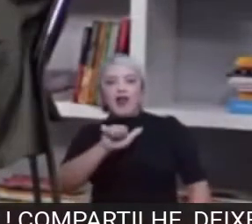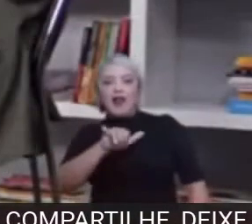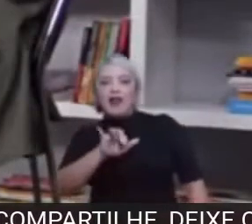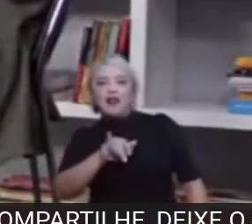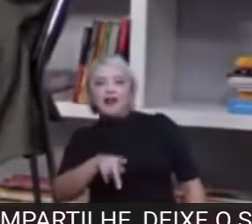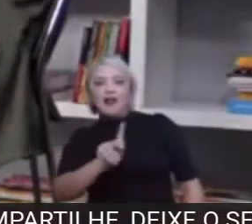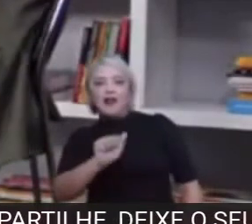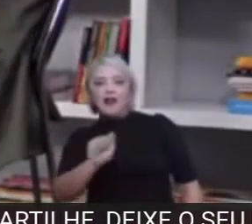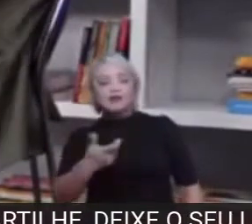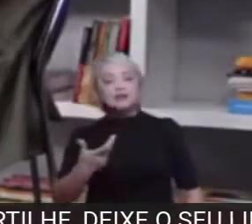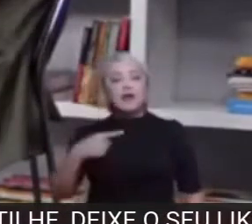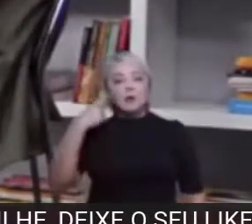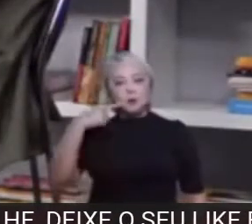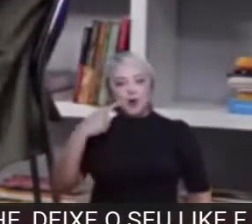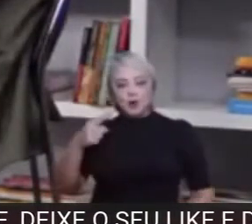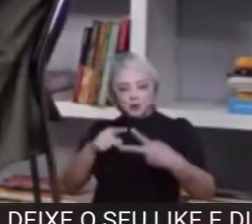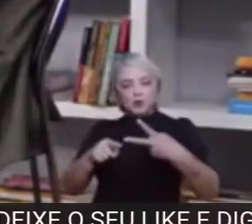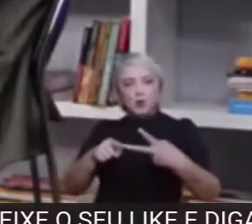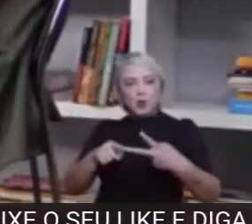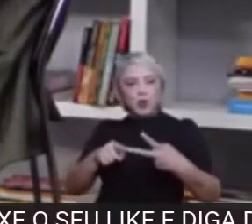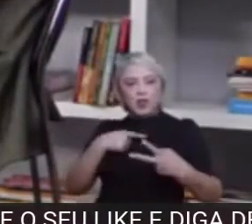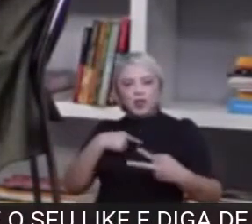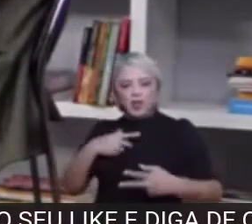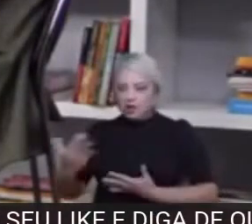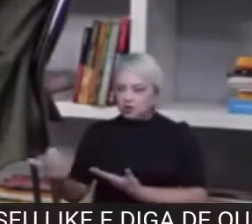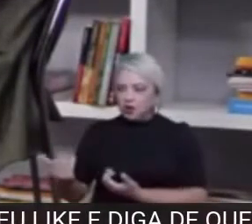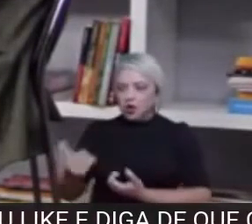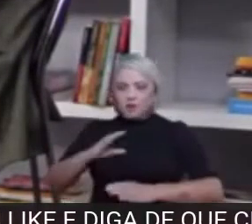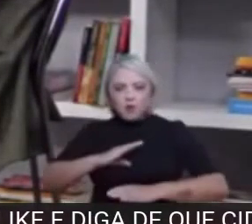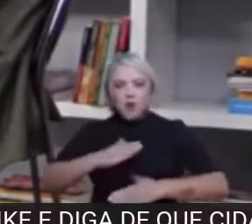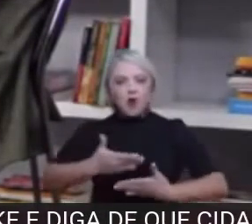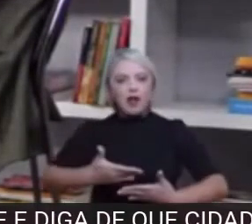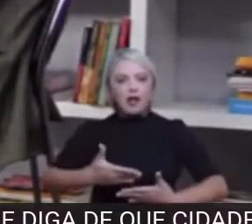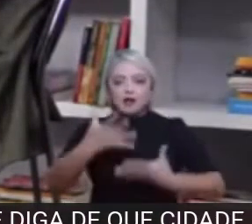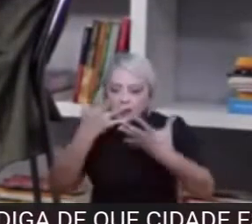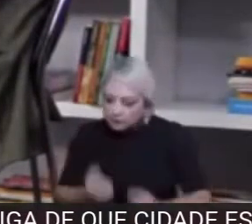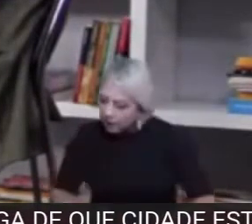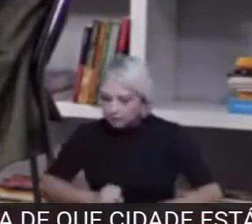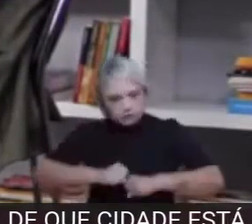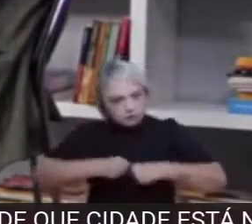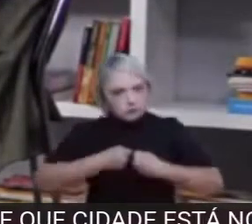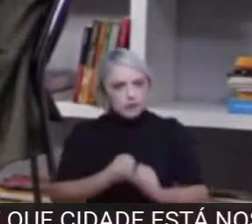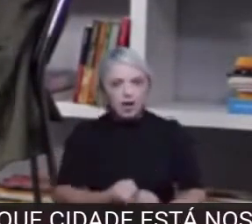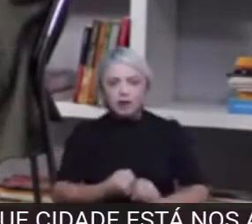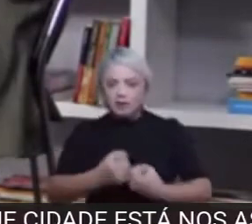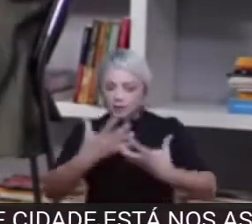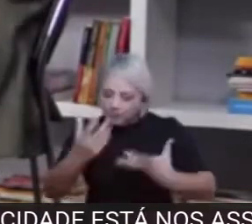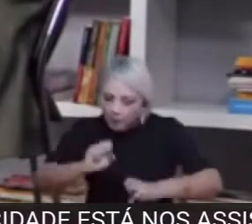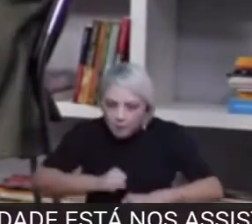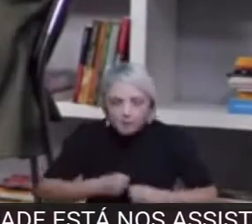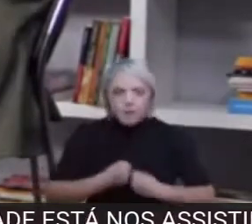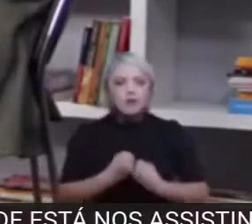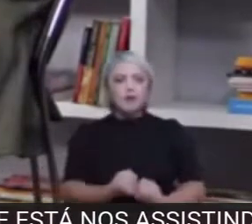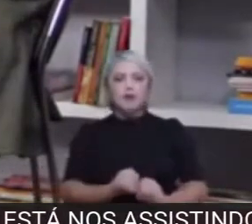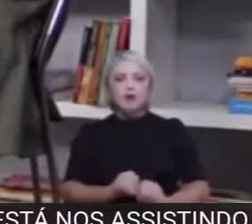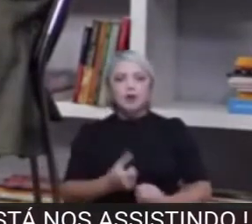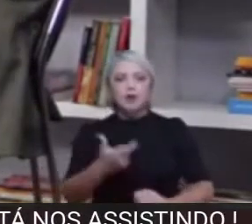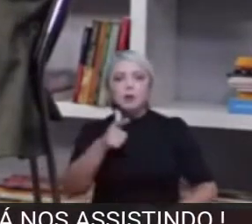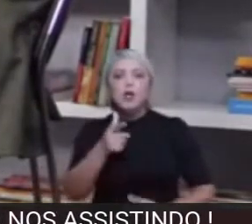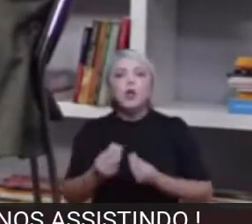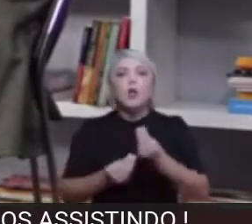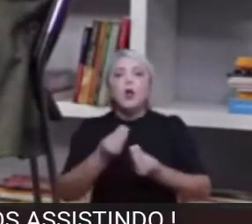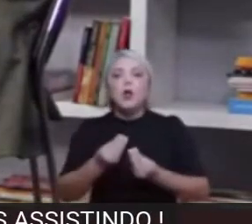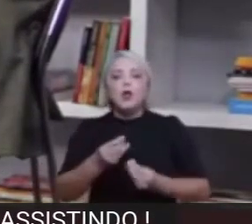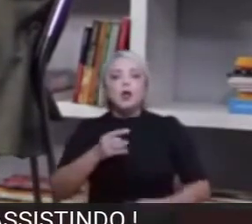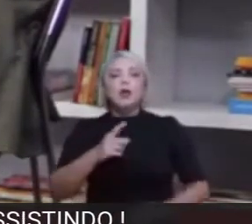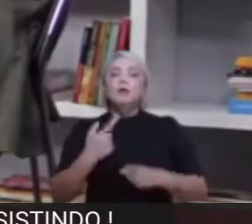advogado, porque, sabe, eu falava, vamos para cima. Não tem meio tempo. O senhor não tinha medo, porque quem